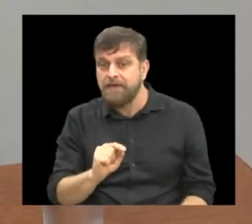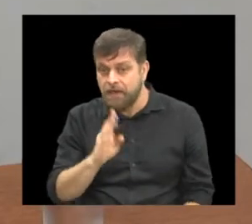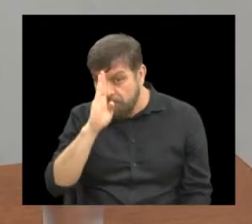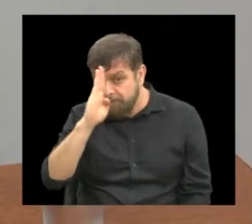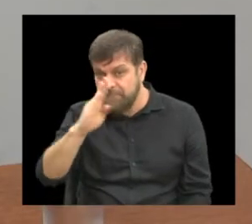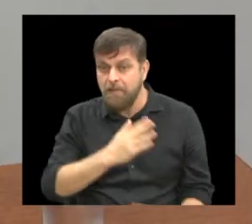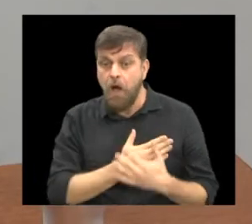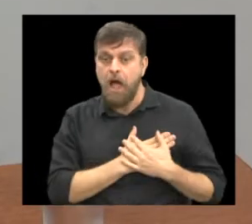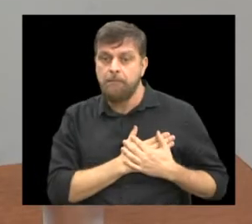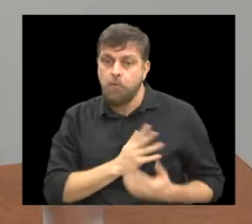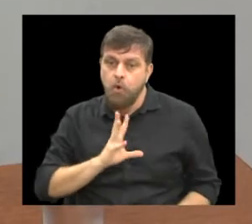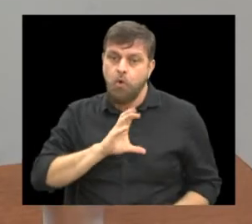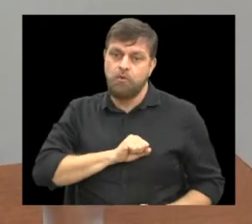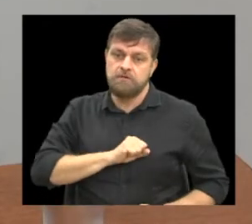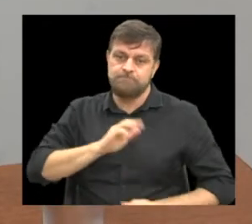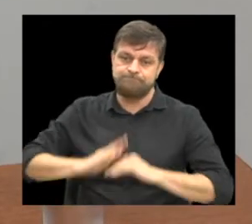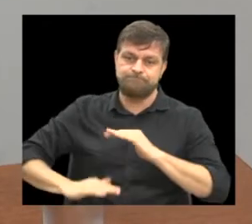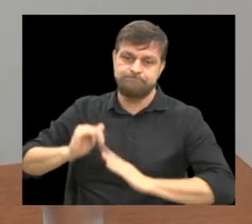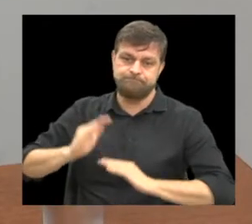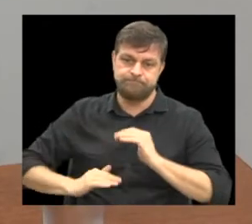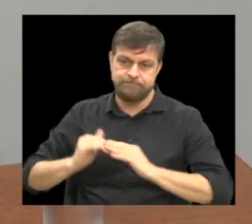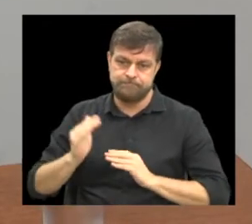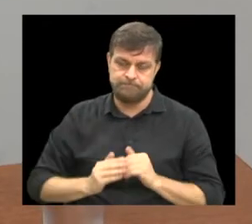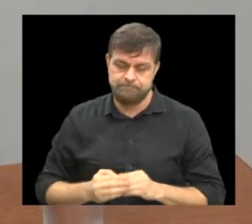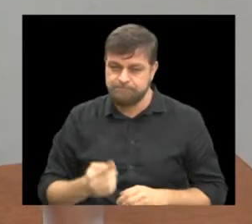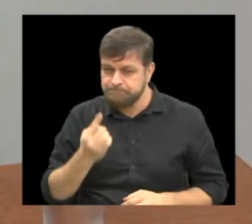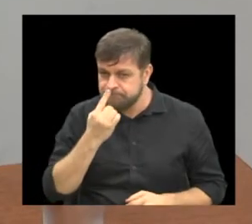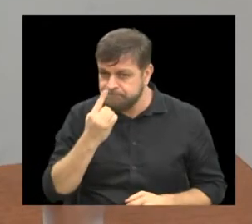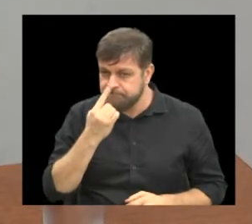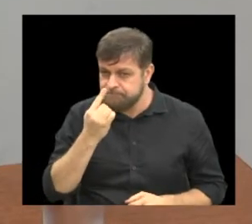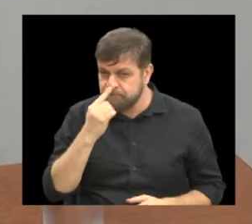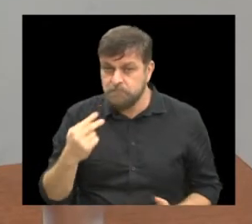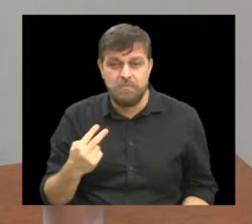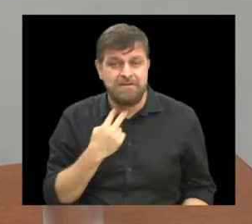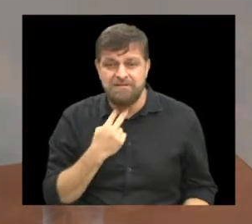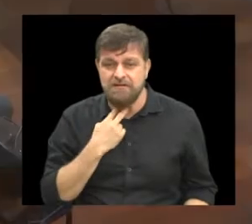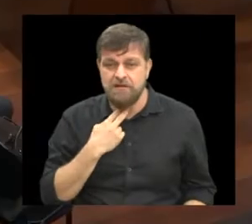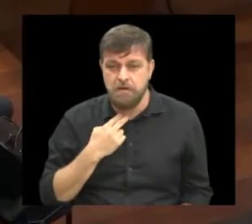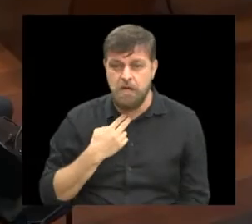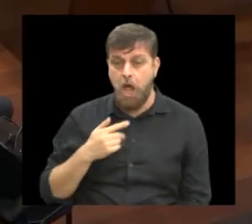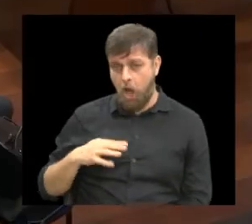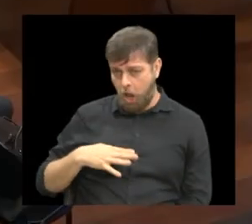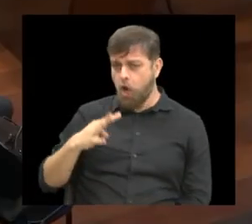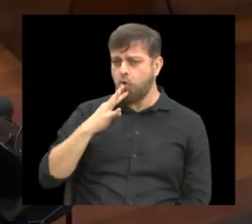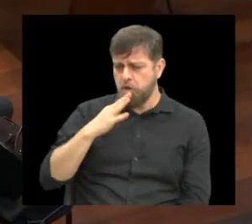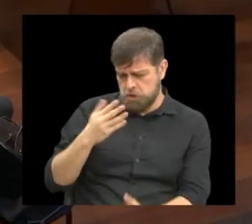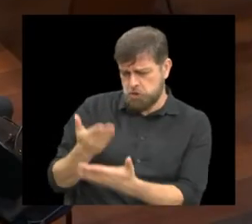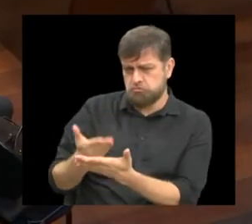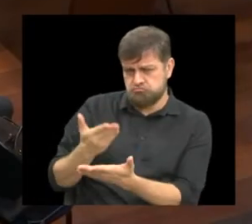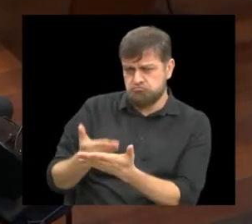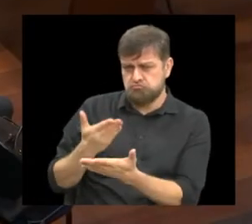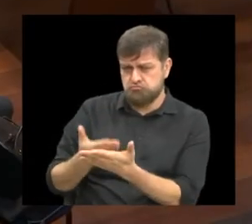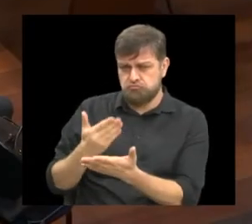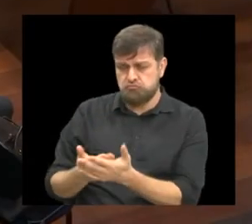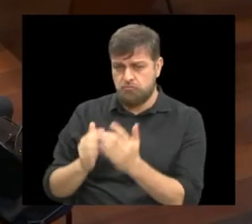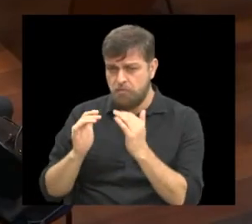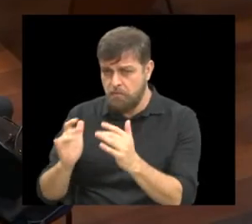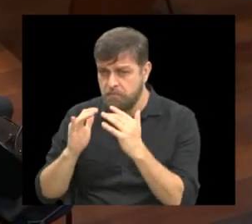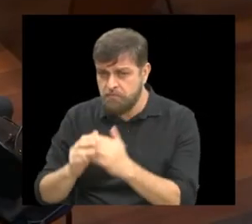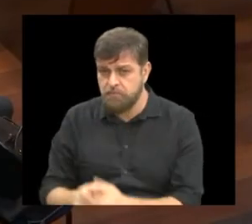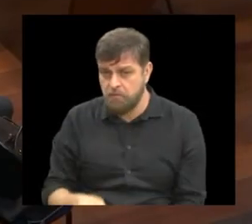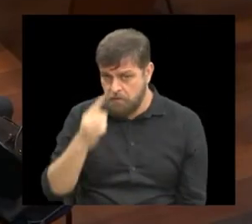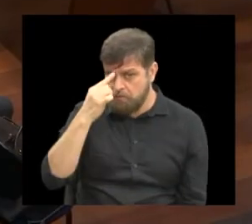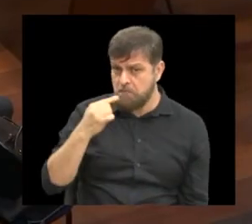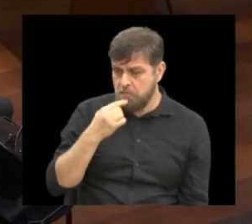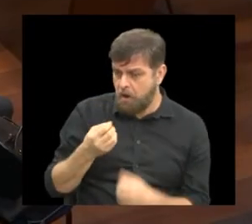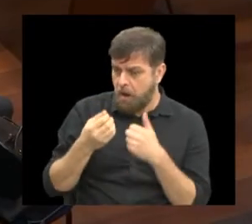tem que gostar do que ele faz, né? Então, não adianta ele falar que ele conhece, o perfil é bom,